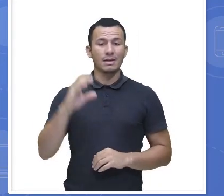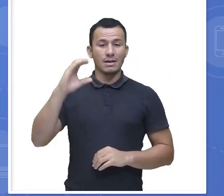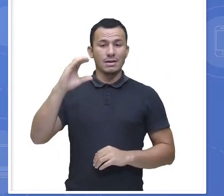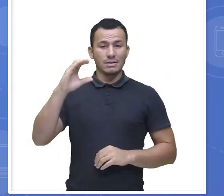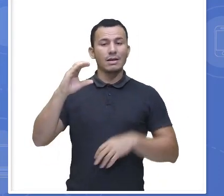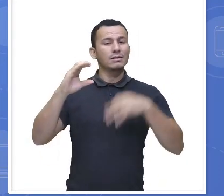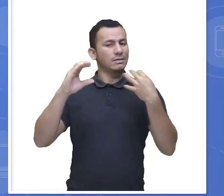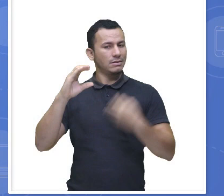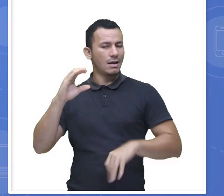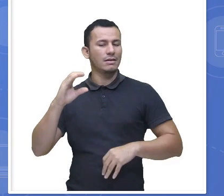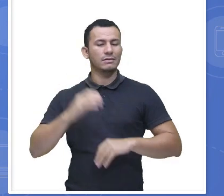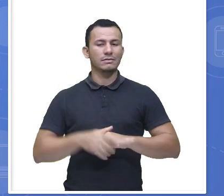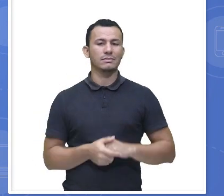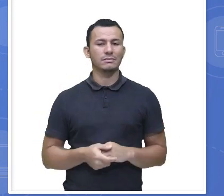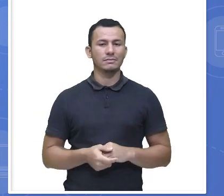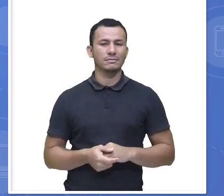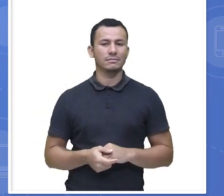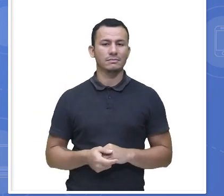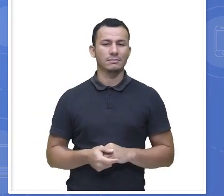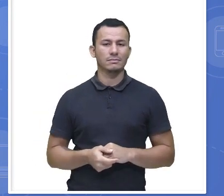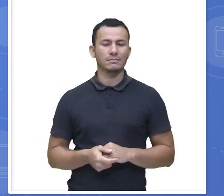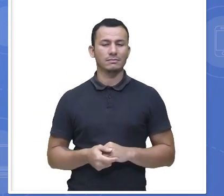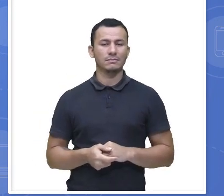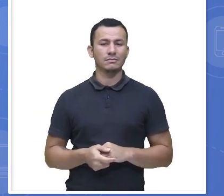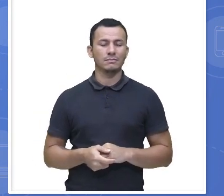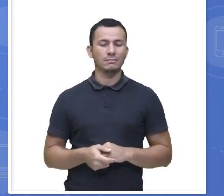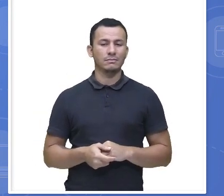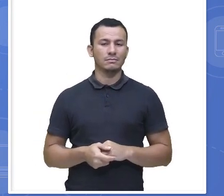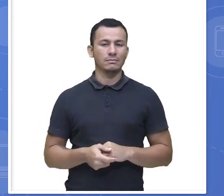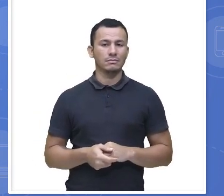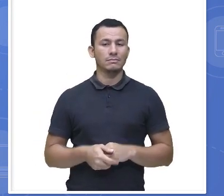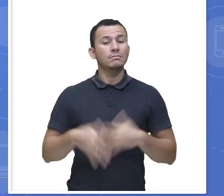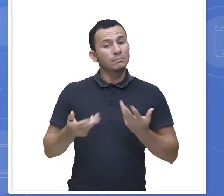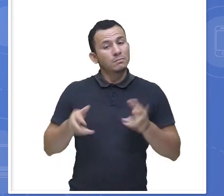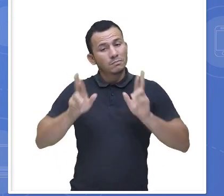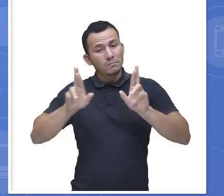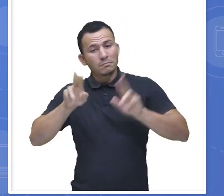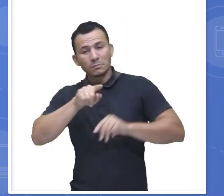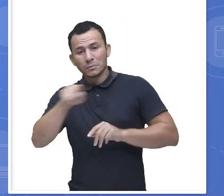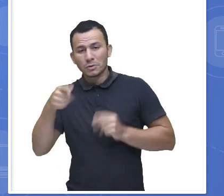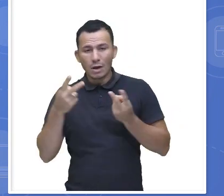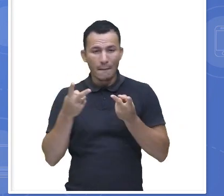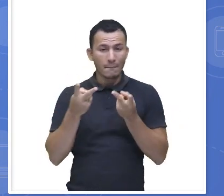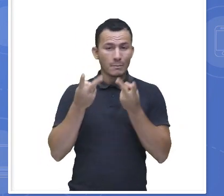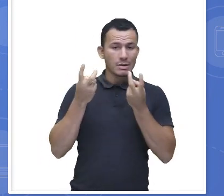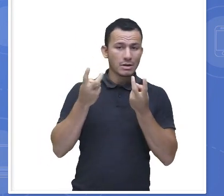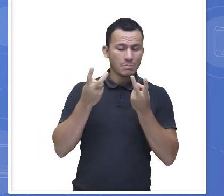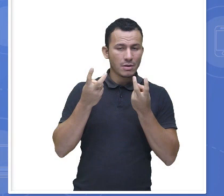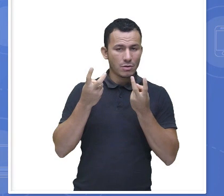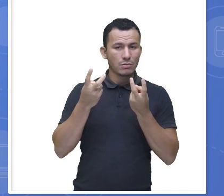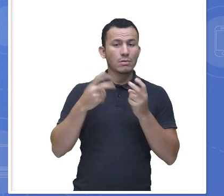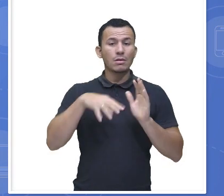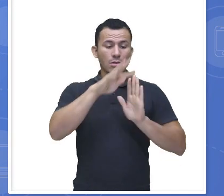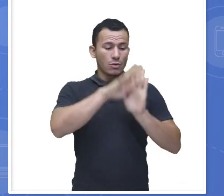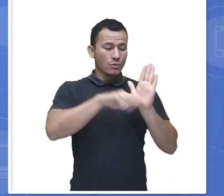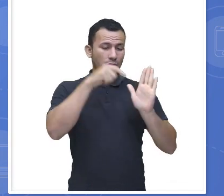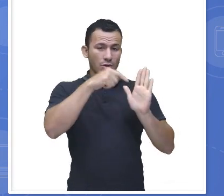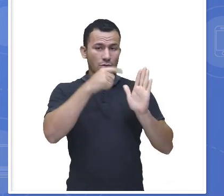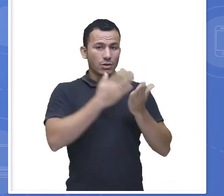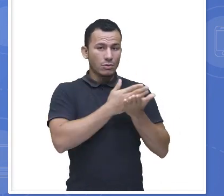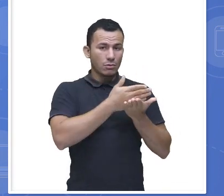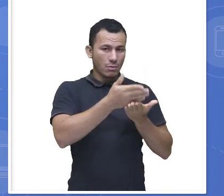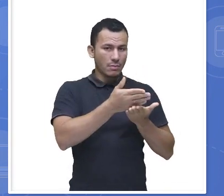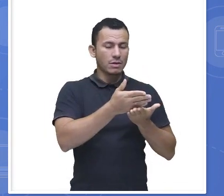correta é a letra C. Nós esperamos, né, que você tenha percebido, né, que o texto